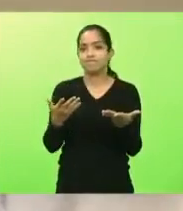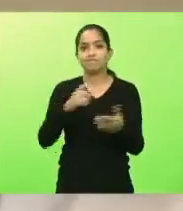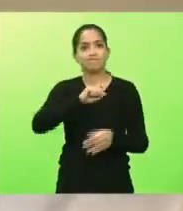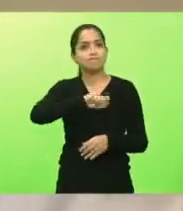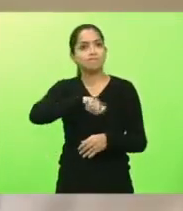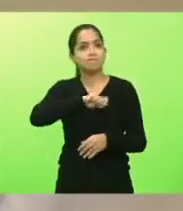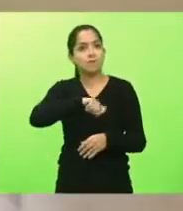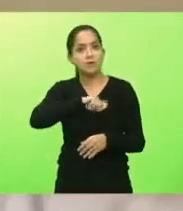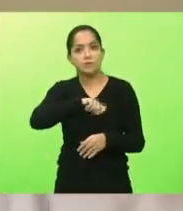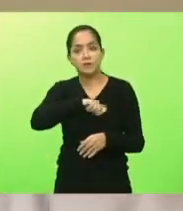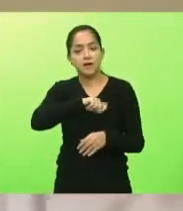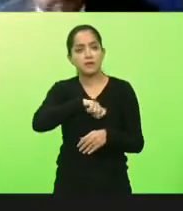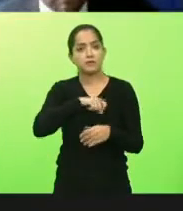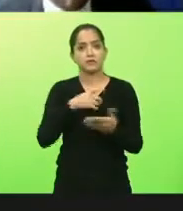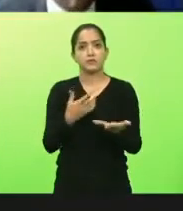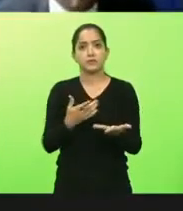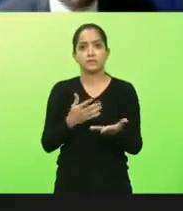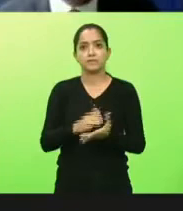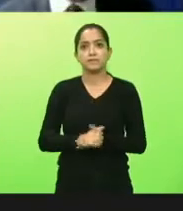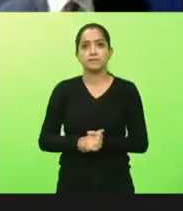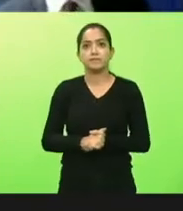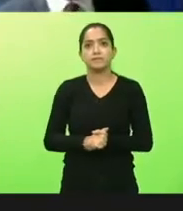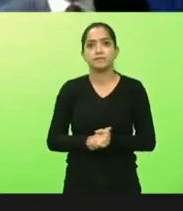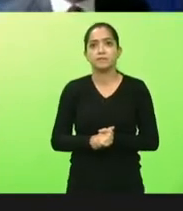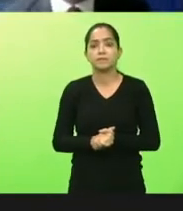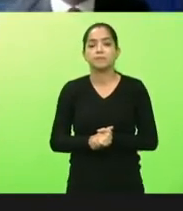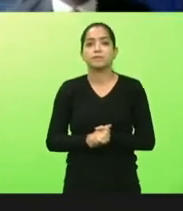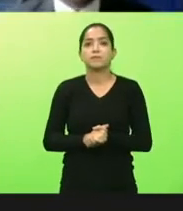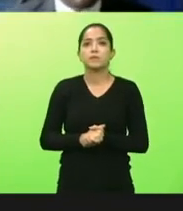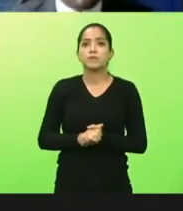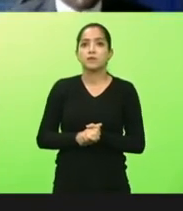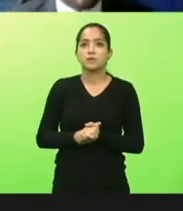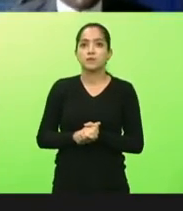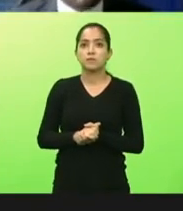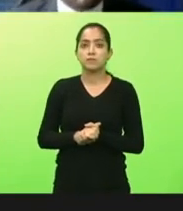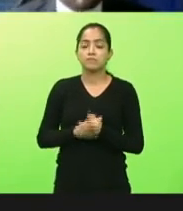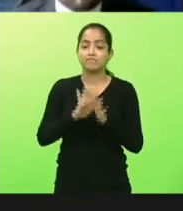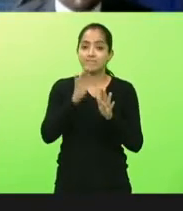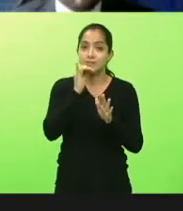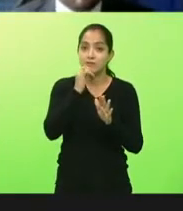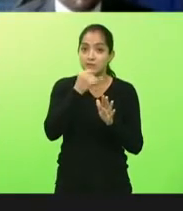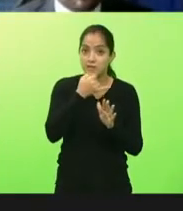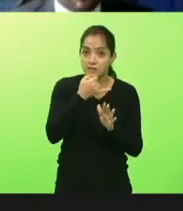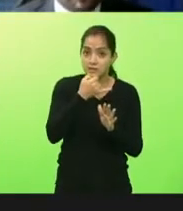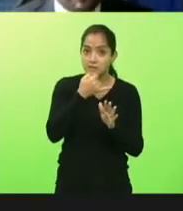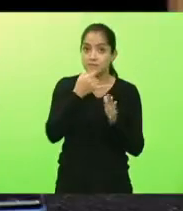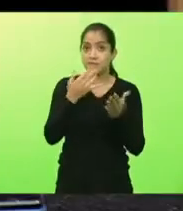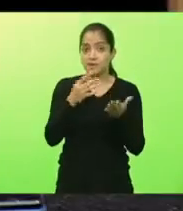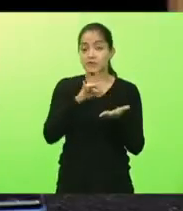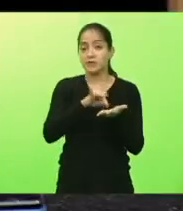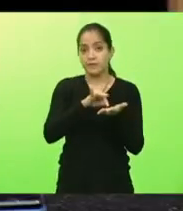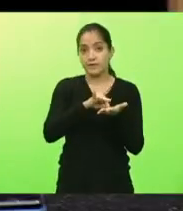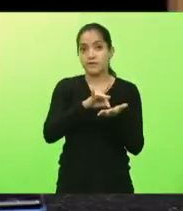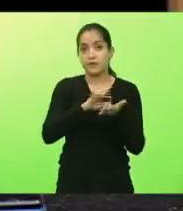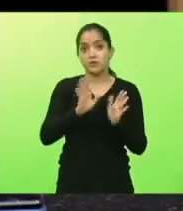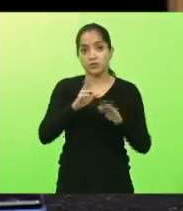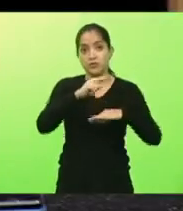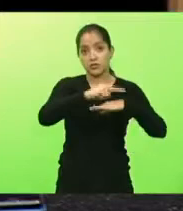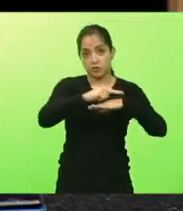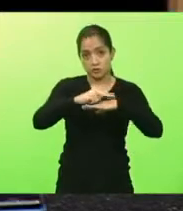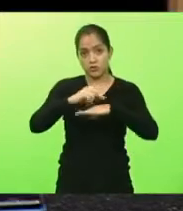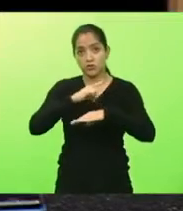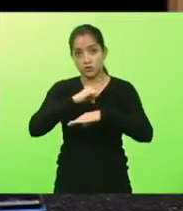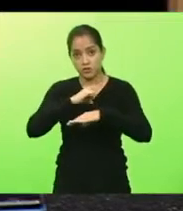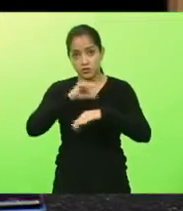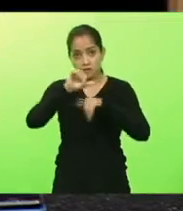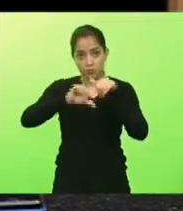com o Hospital Regional. Obrigado pela paz, deputado Fernando. Ok, deputado Kennedy, infelizmente, essa é uma verdade. Já existiam os leitos, né? Eles transformaram em leitos de